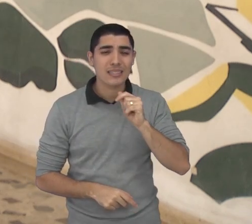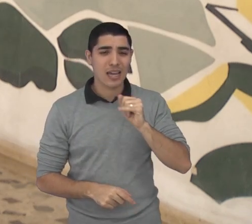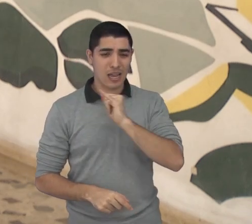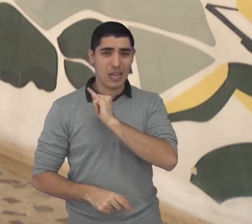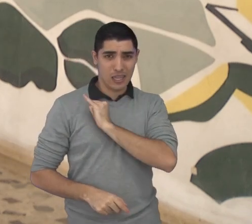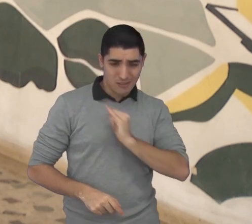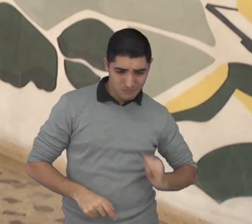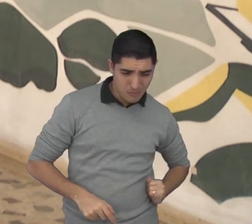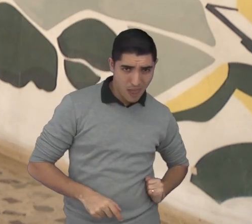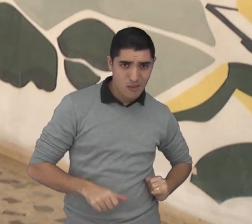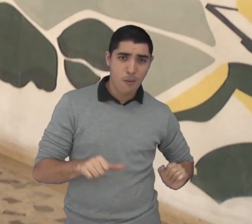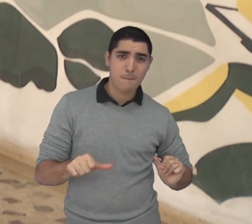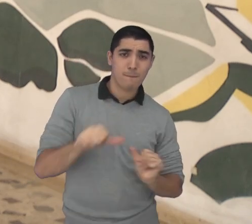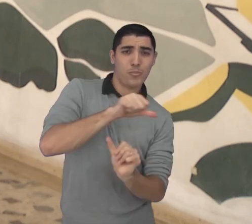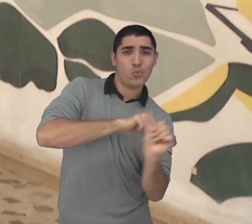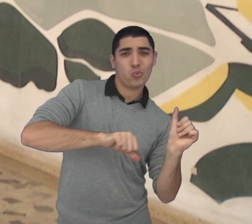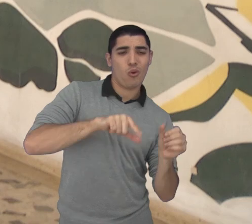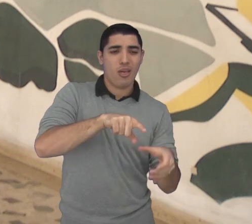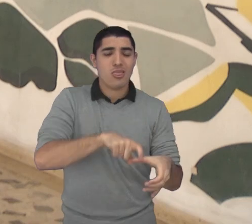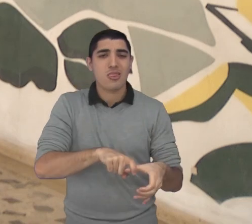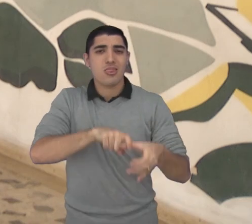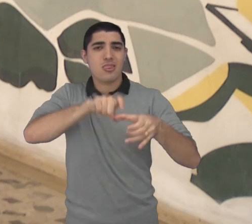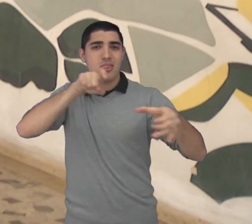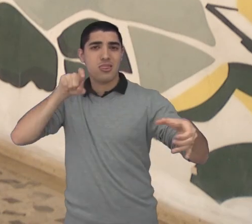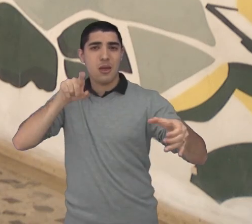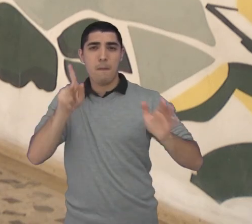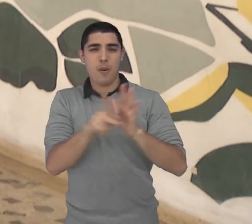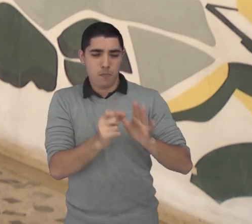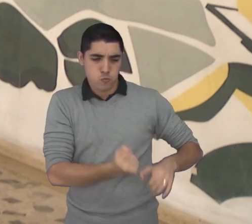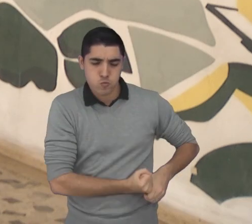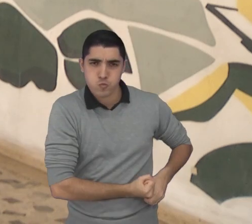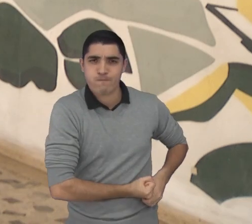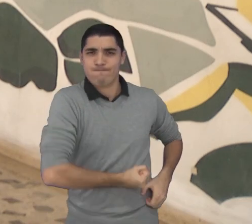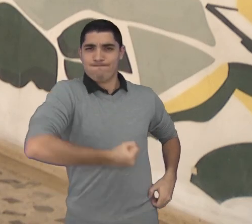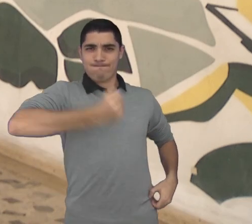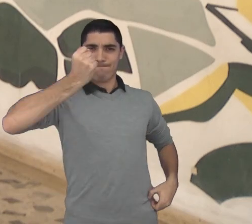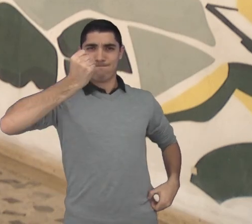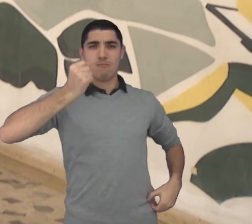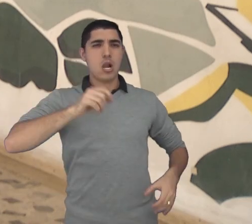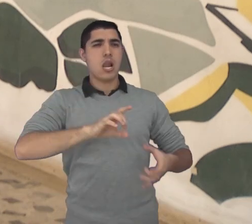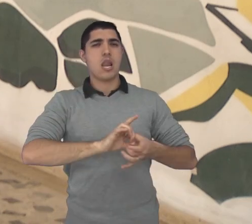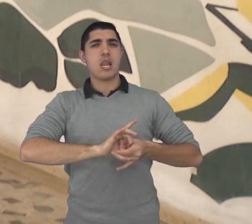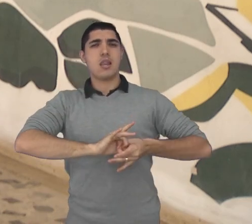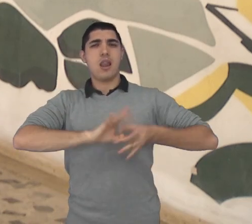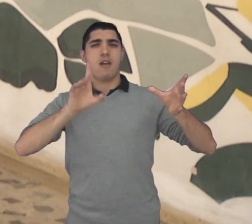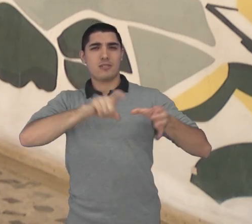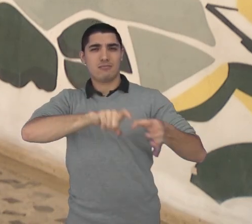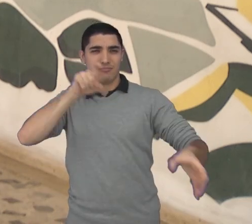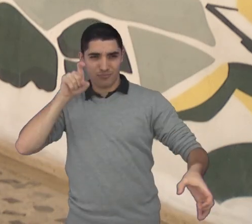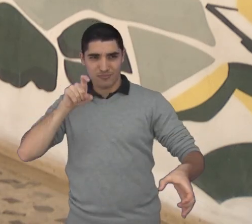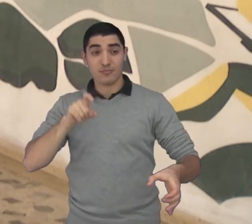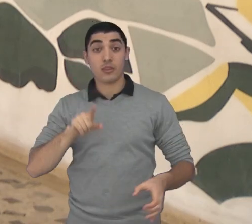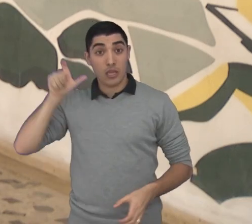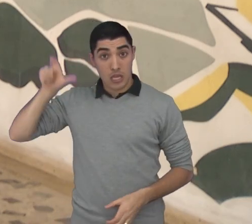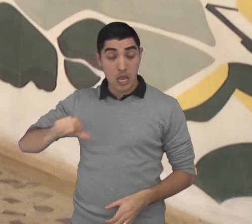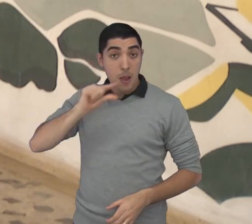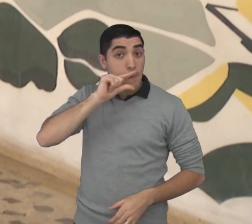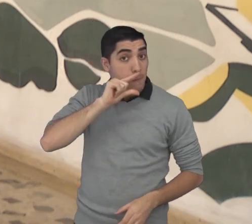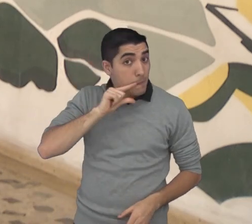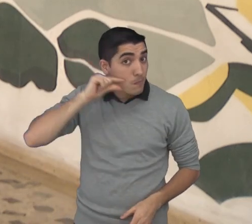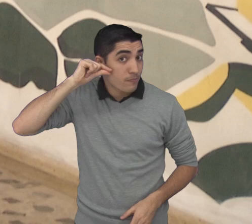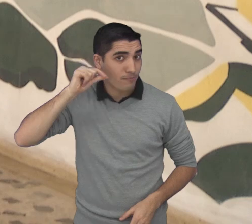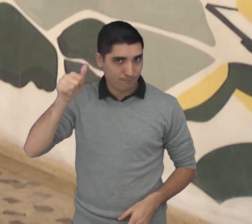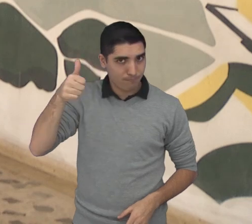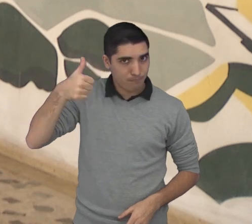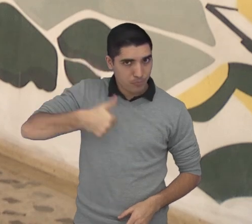de começar o processo de independência. A independência do Brasil já tinha sido proclamada, mas ainda estava naquele processo. E